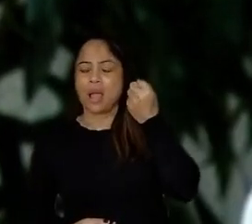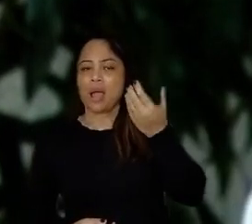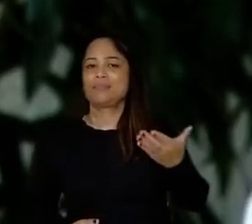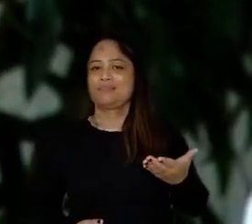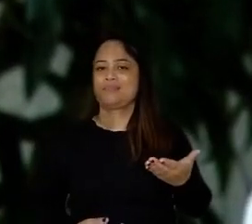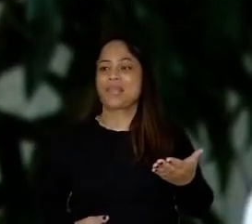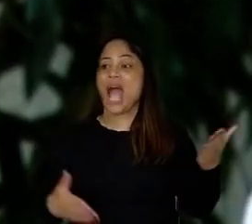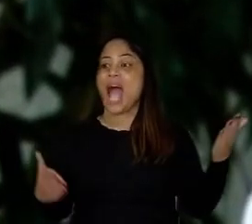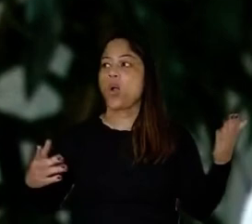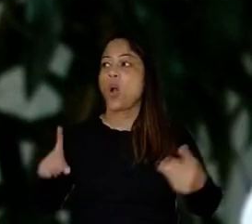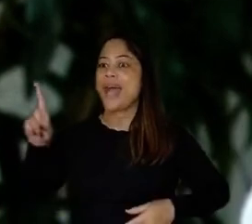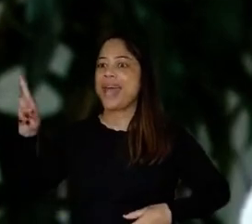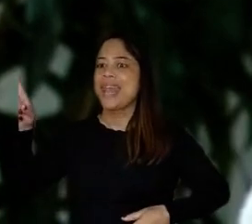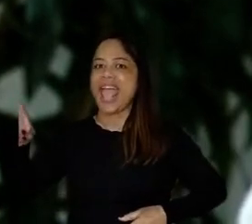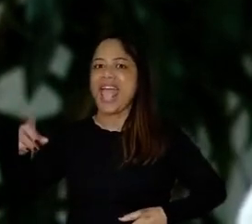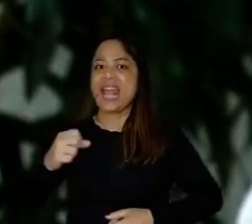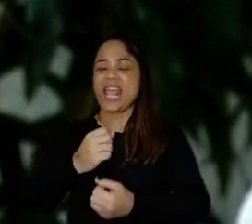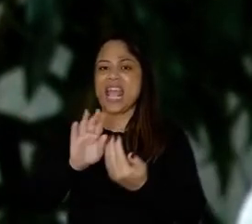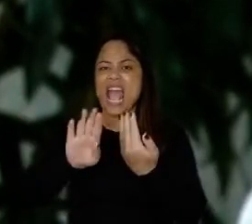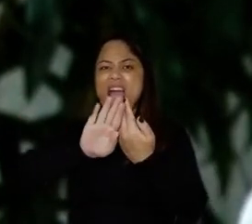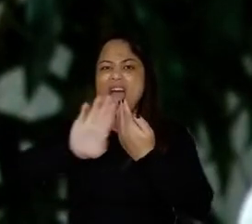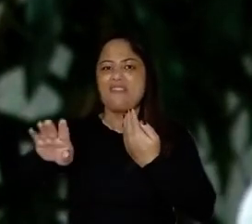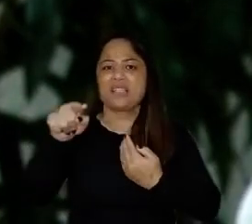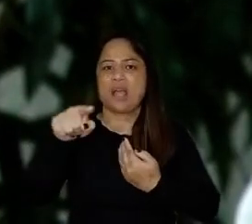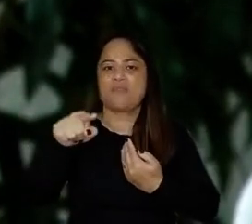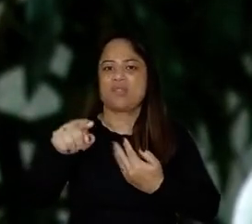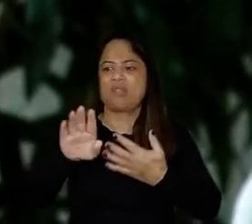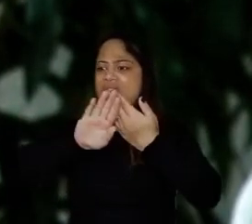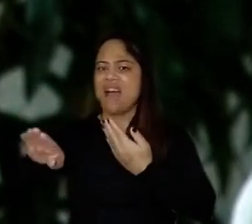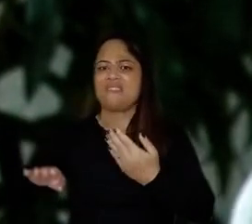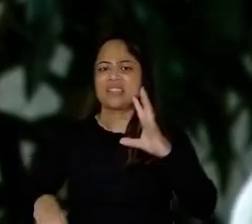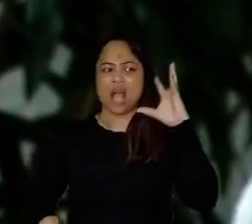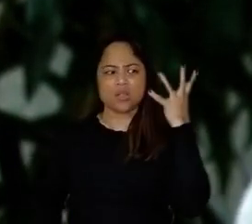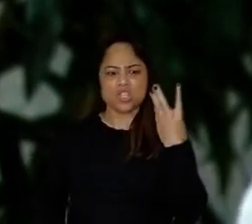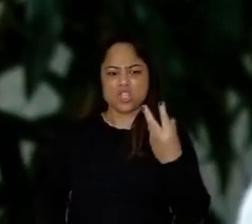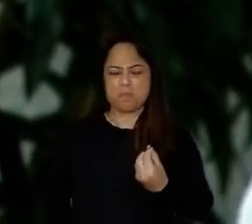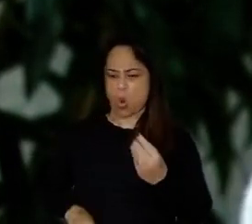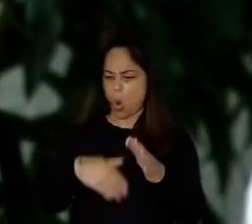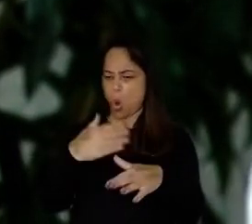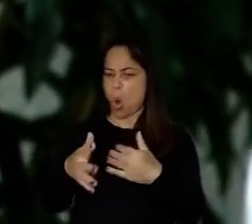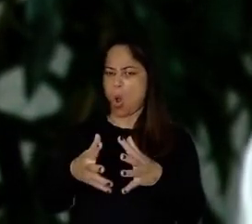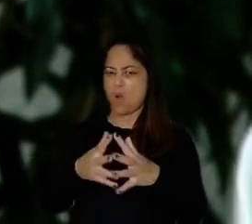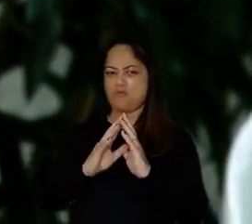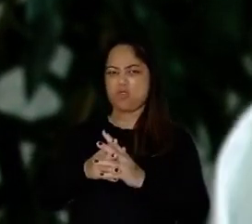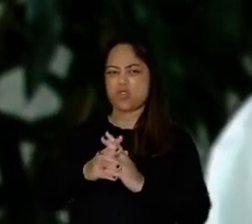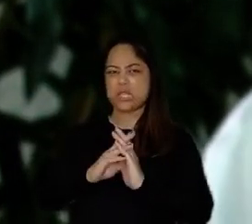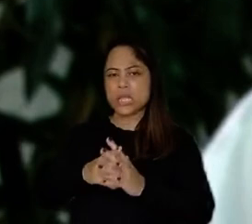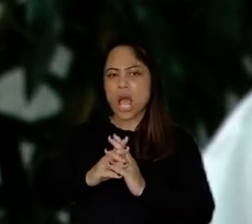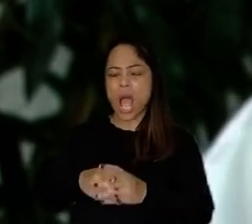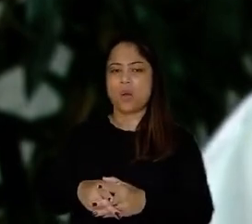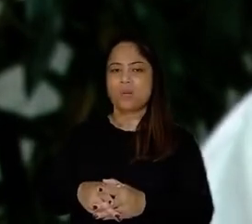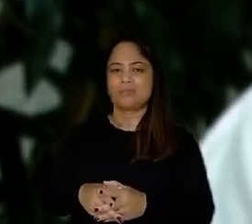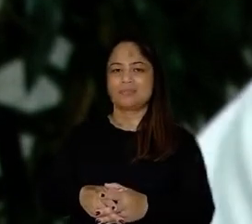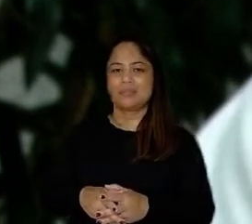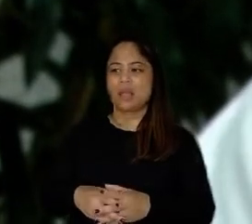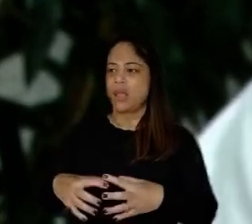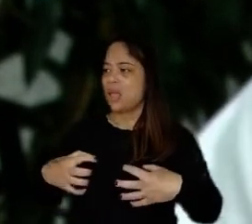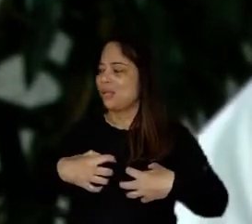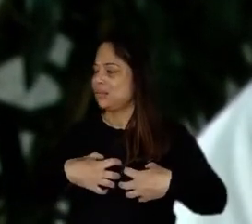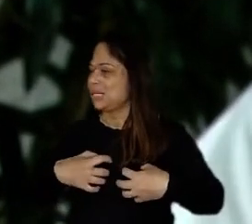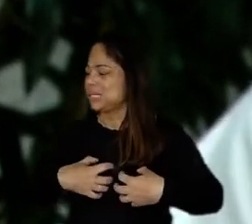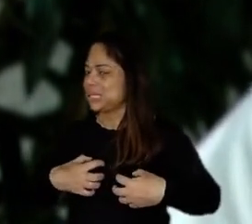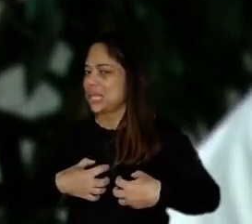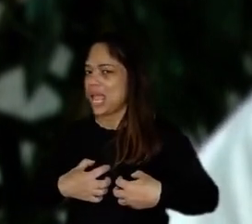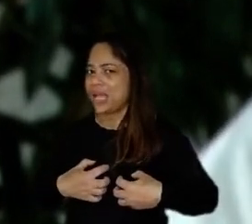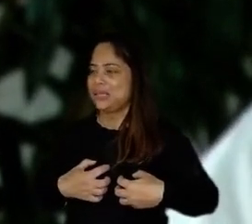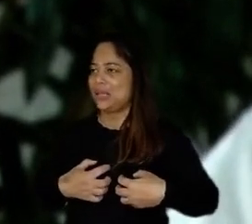Deixa o Senhor libertar você agora. Esse espírito de confusão, vozes internas que estão gritando dentro de